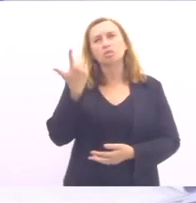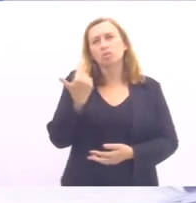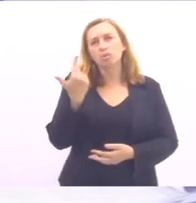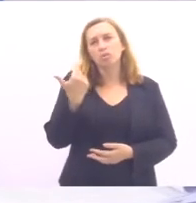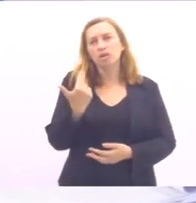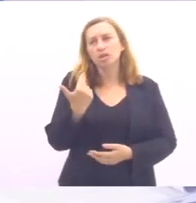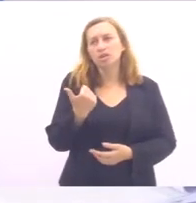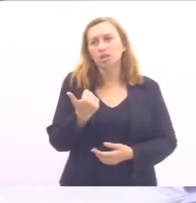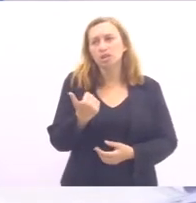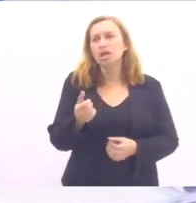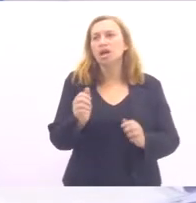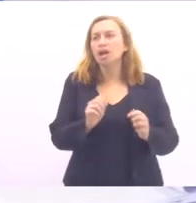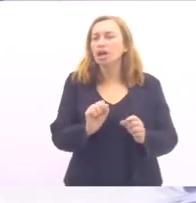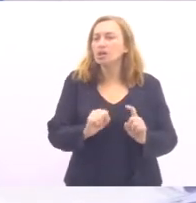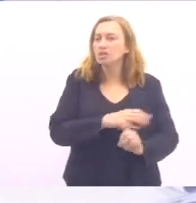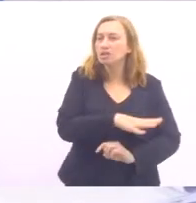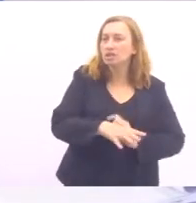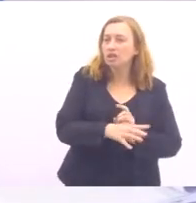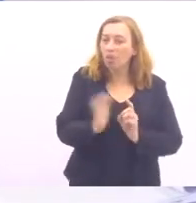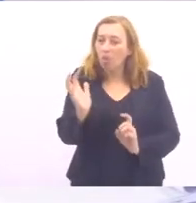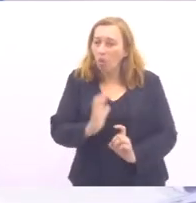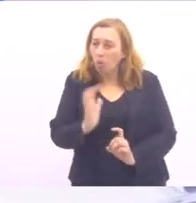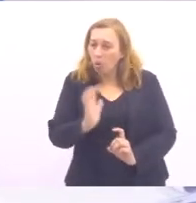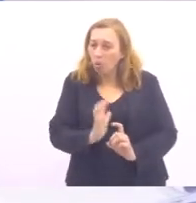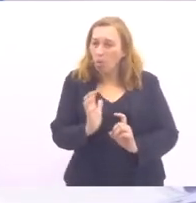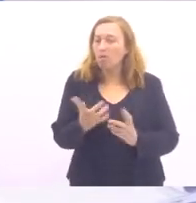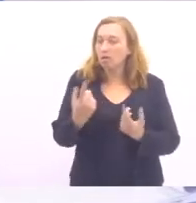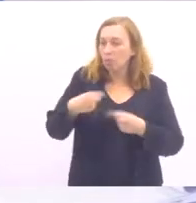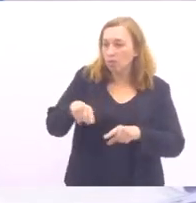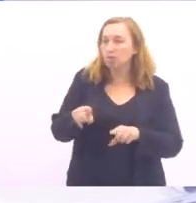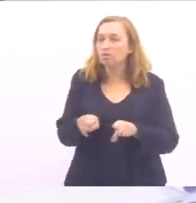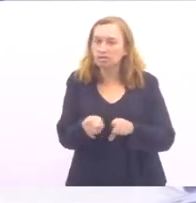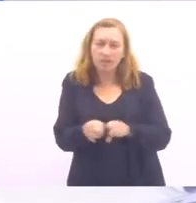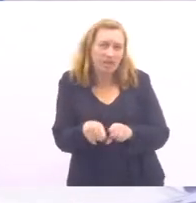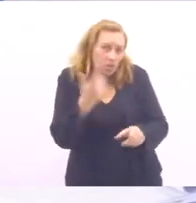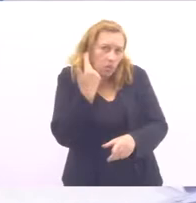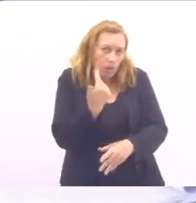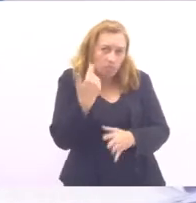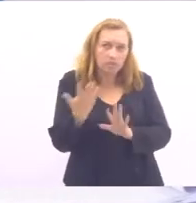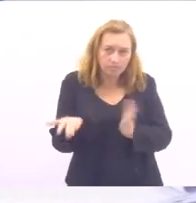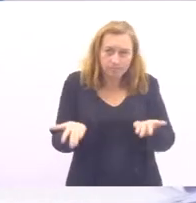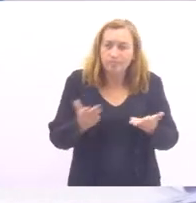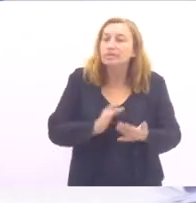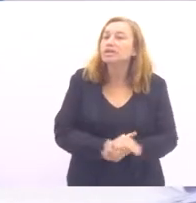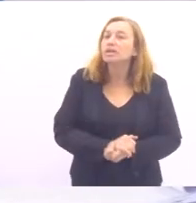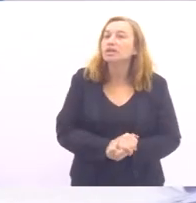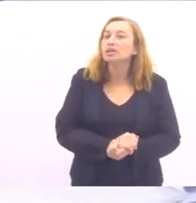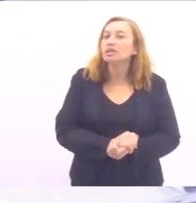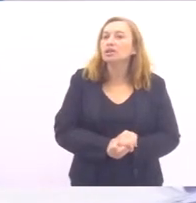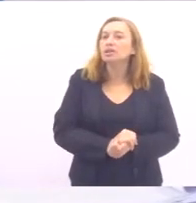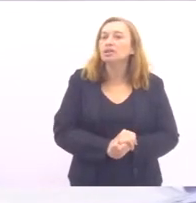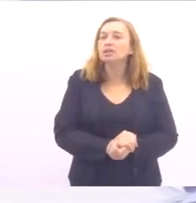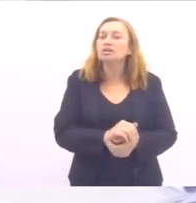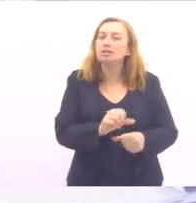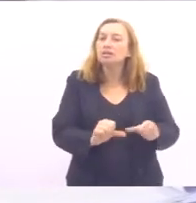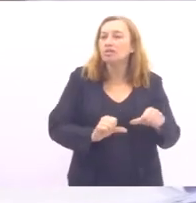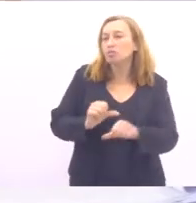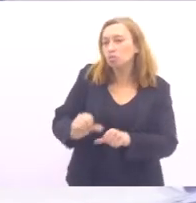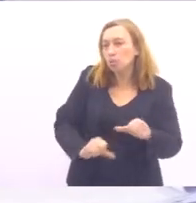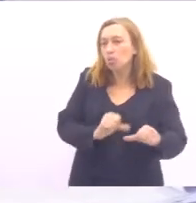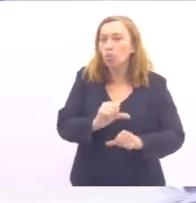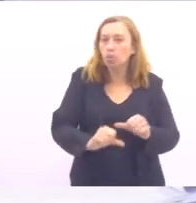naturalmente, a sociedade é um jogo de pressões e contrapressões. Isso é assim, né? E isso é assim, vai mudando a